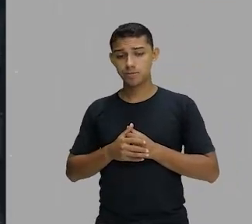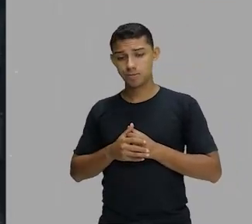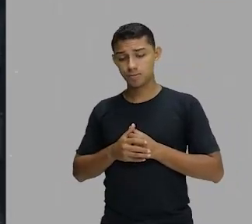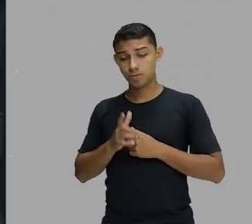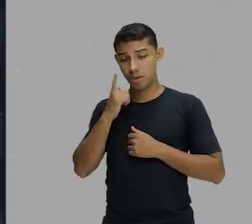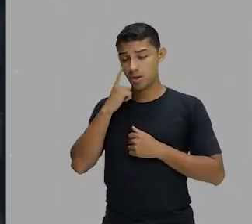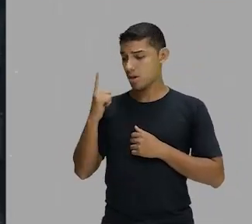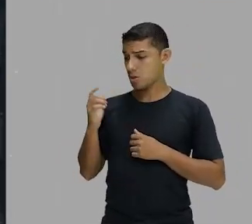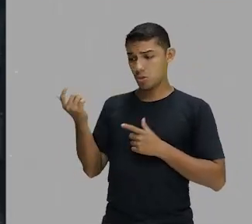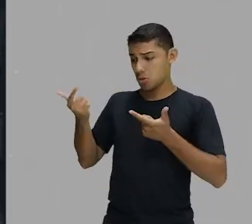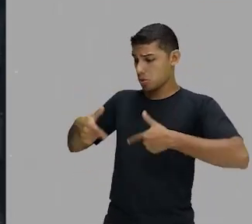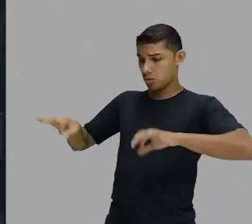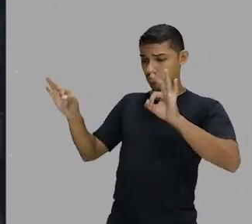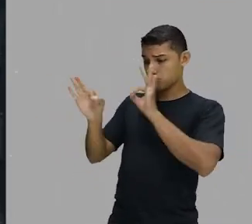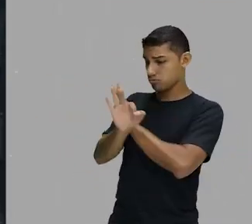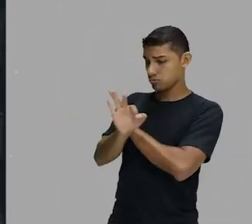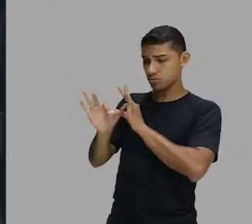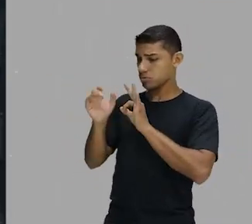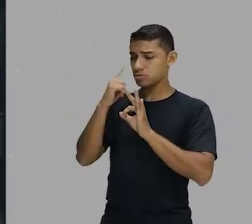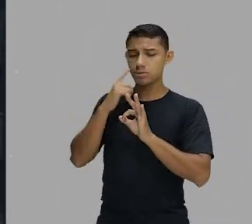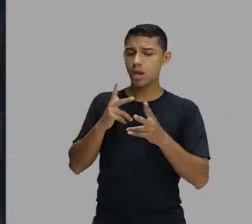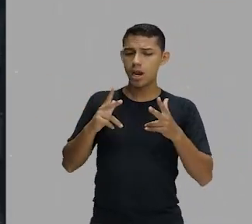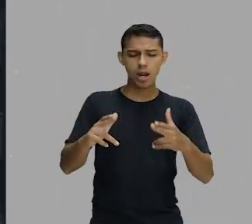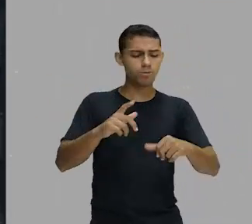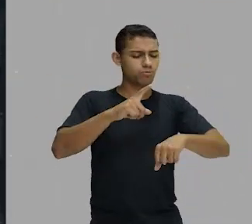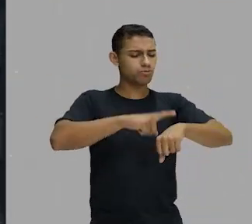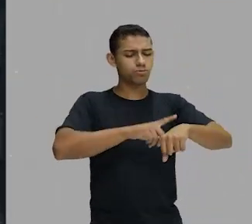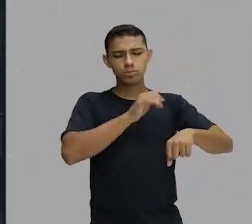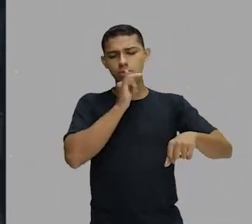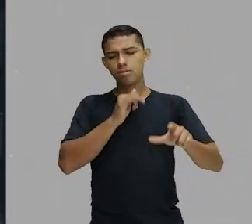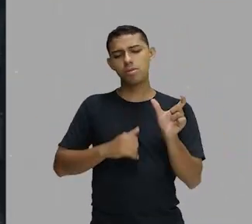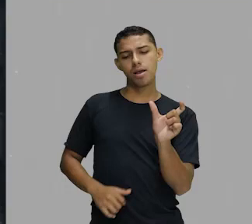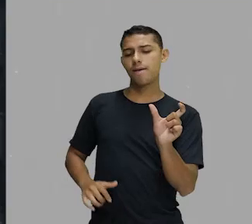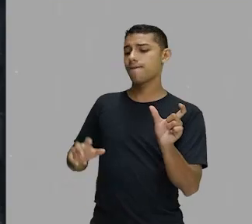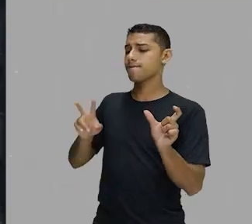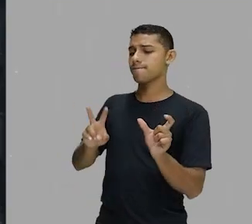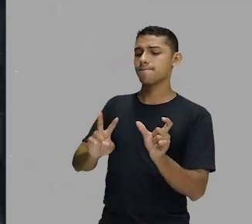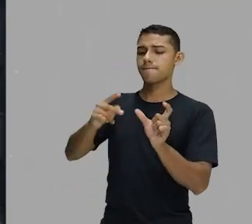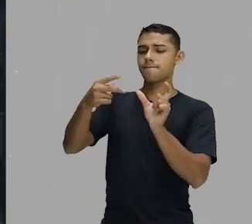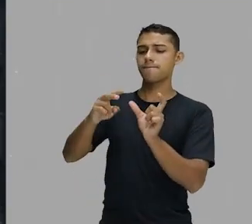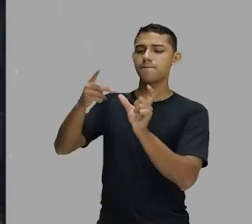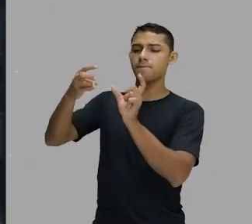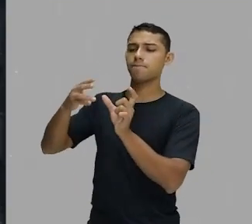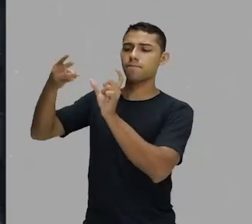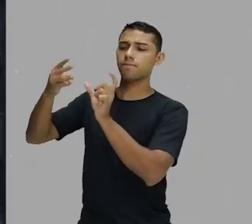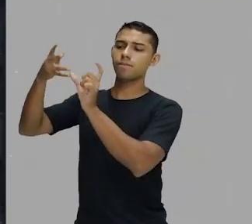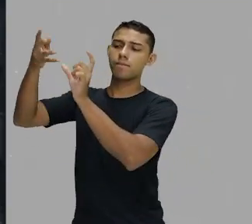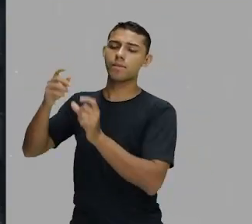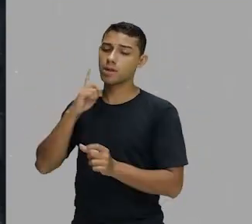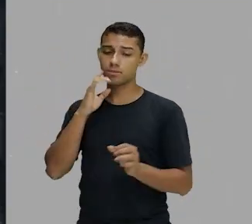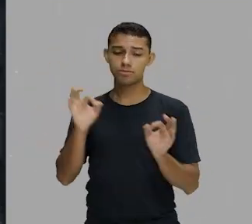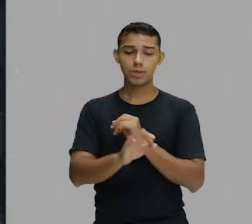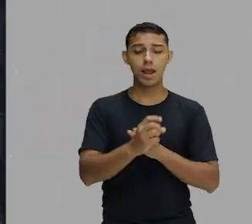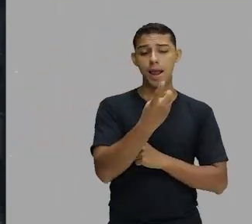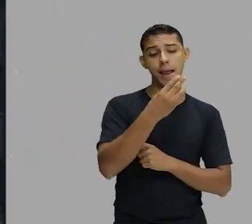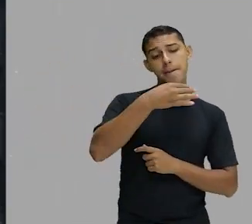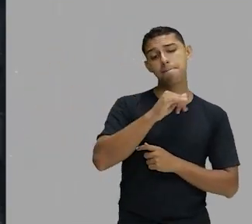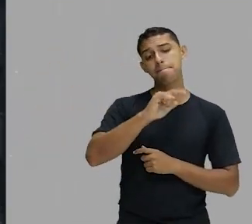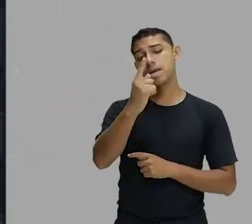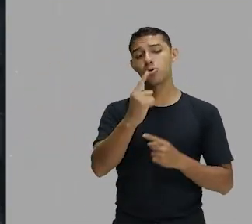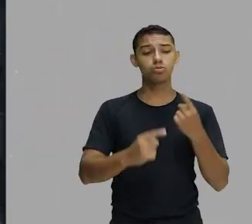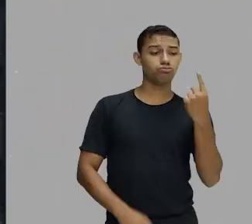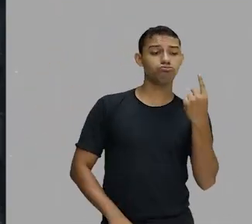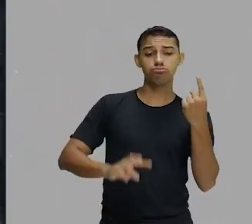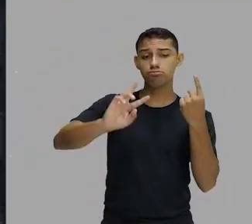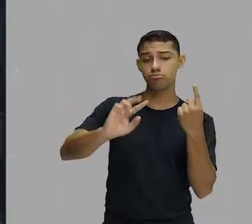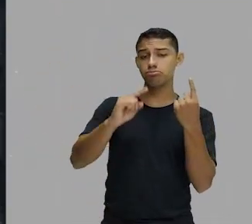como ter sempre o mesmo valor aumentando. No caso, pelo contexto da pergunta, era 1000, passou a ser 2000,